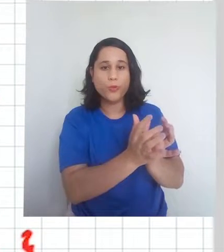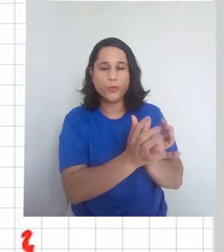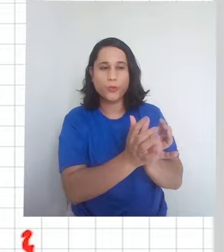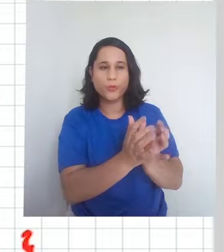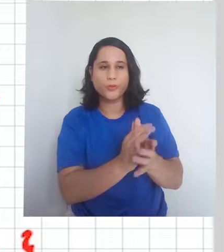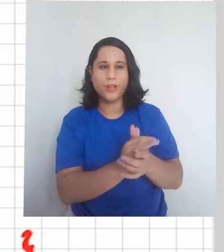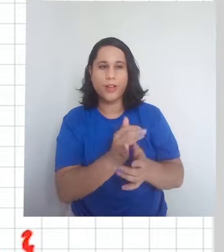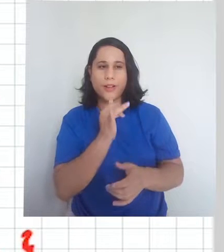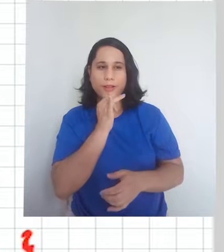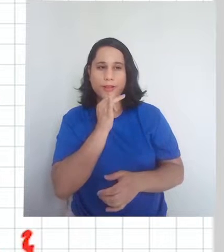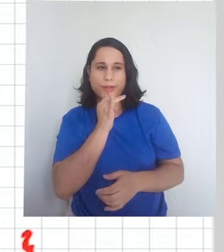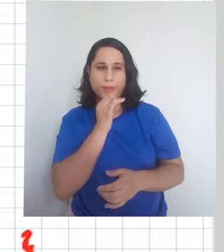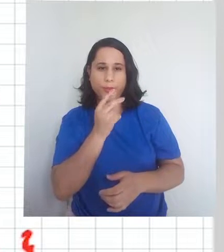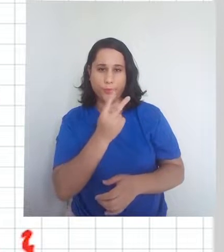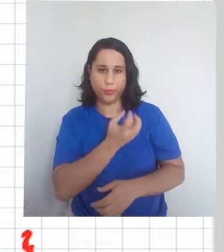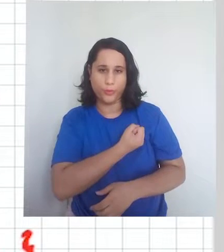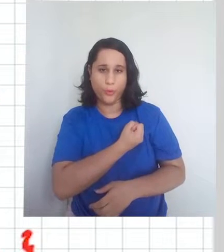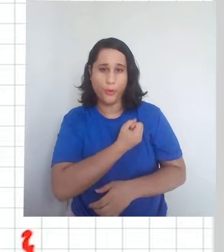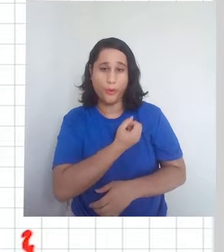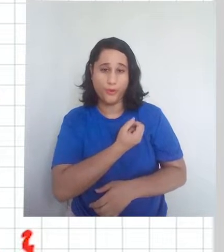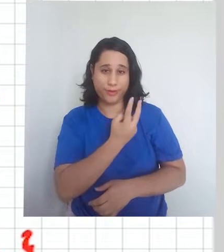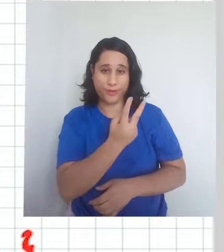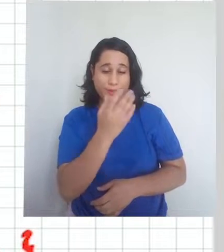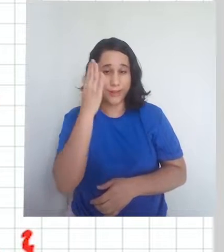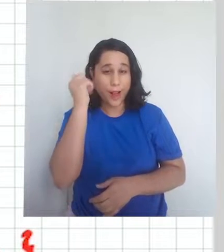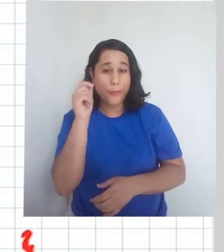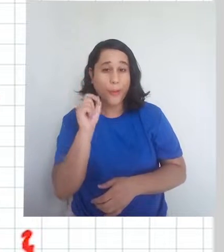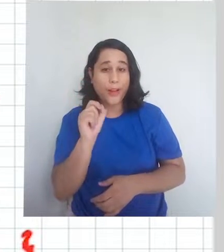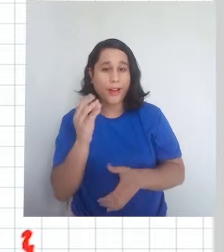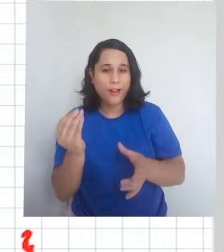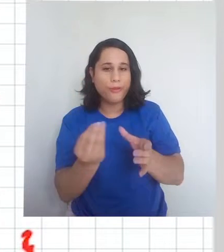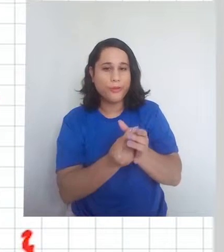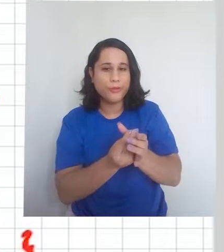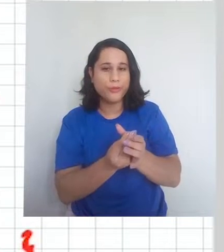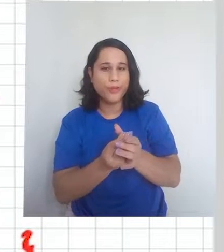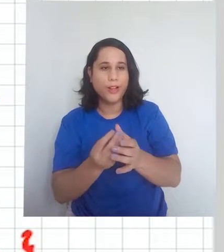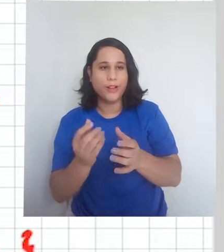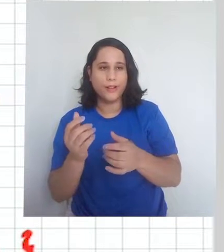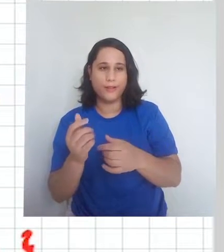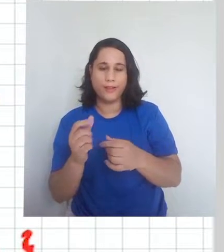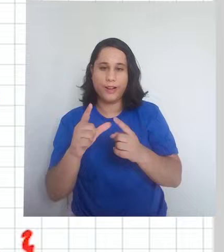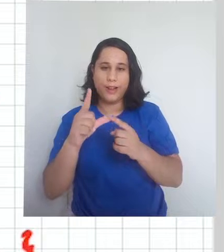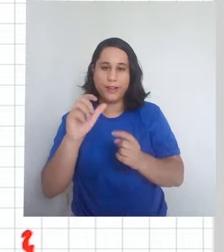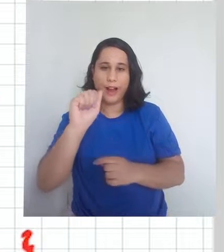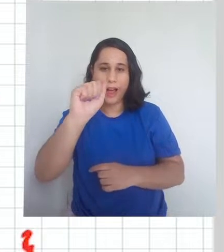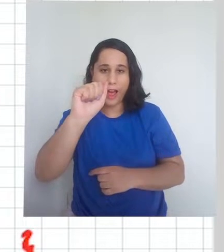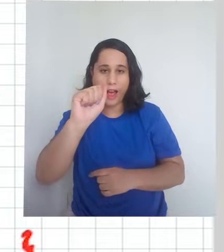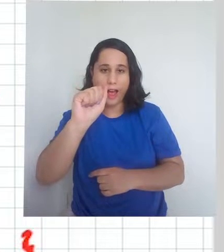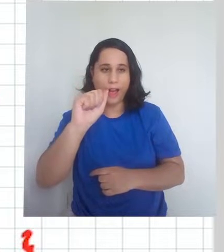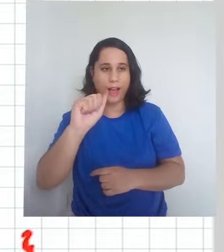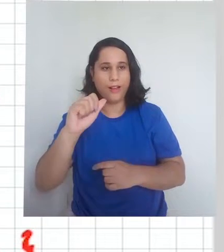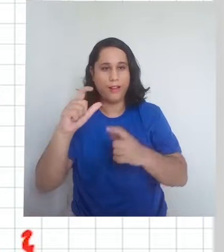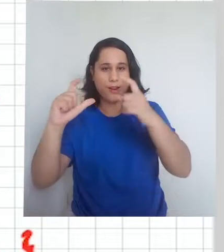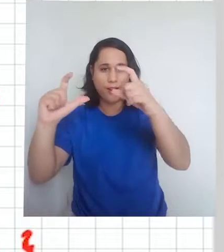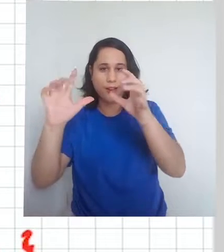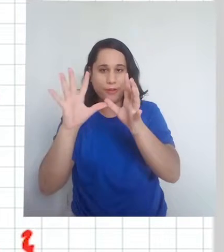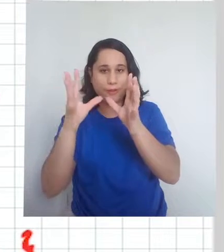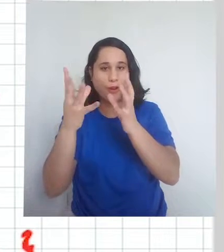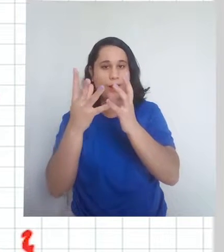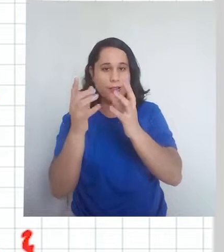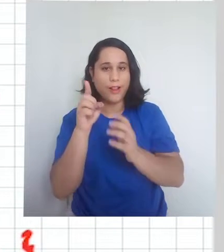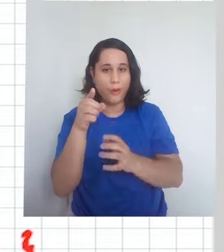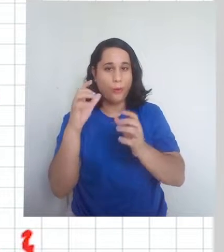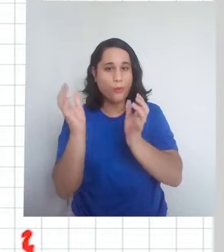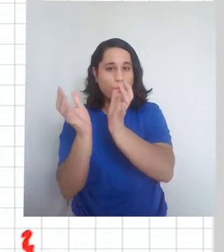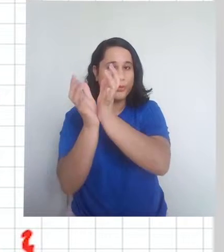elemento, e o A maiúsculo é representado como conjunto, não é isso? Então vamos lá. 2, ele pertence ao conjunto A. Você